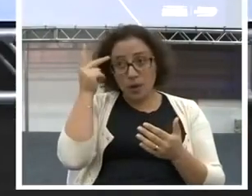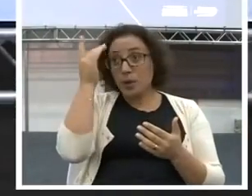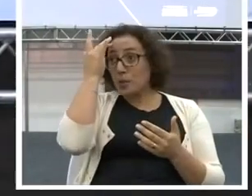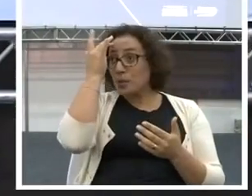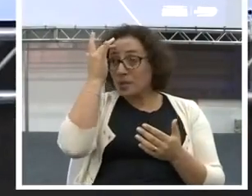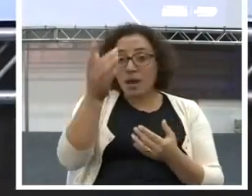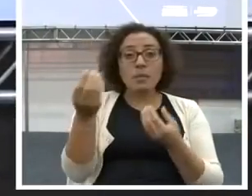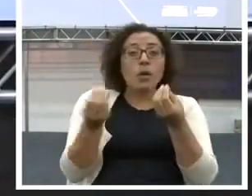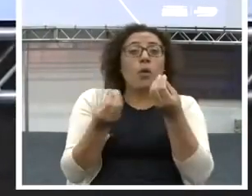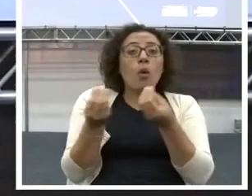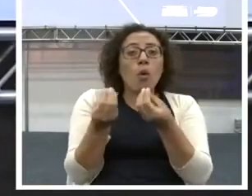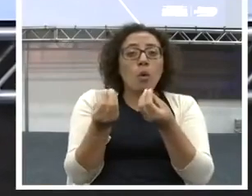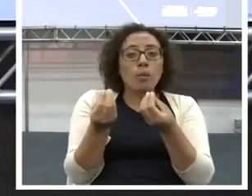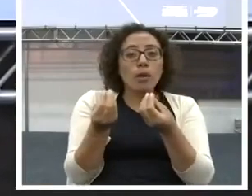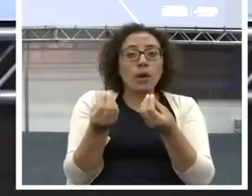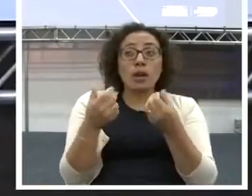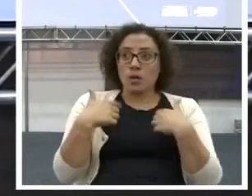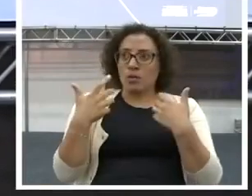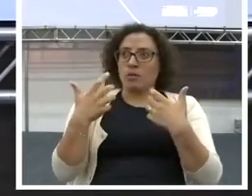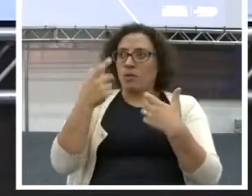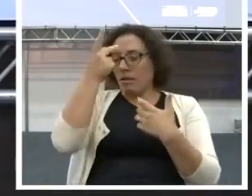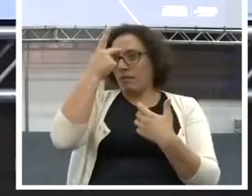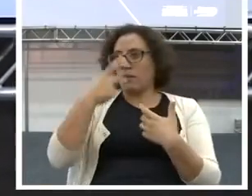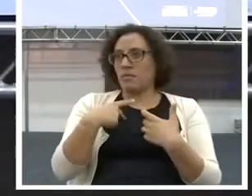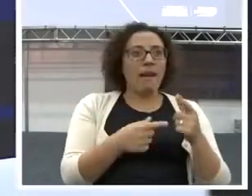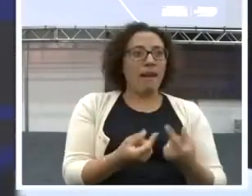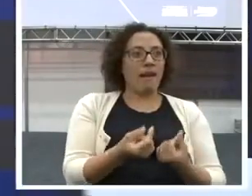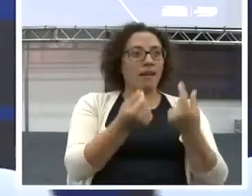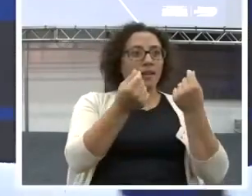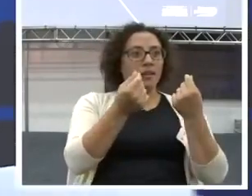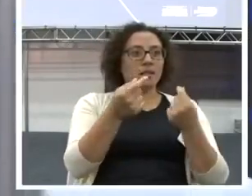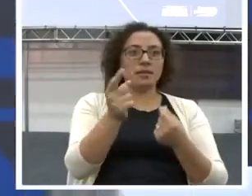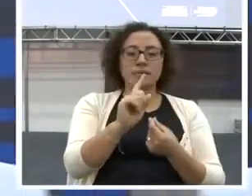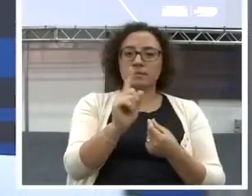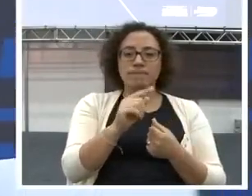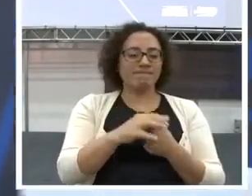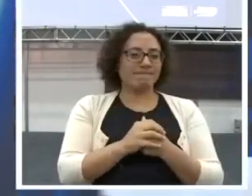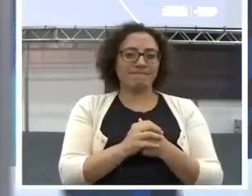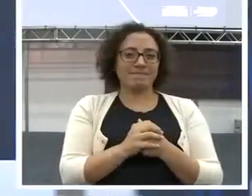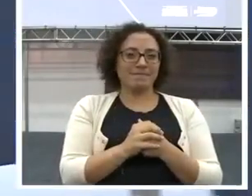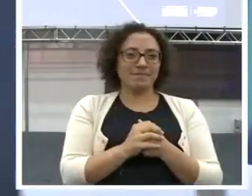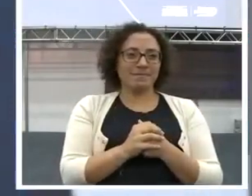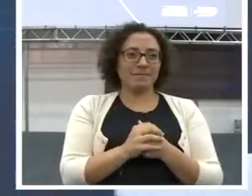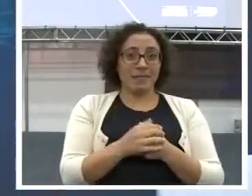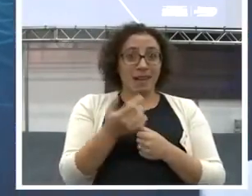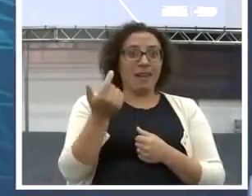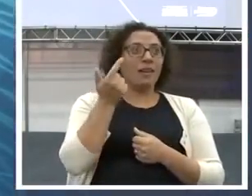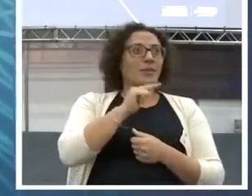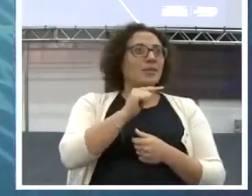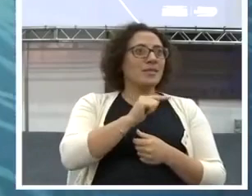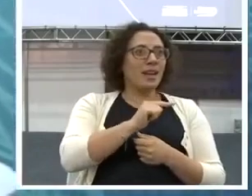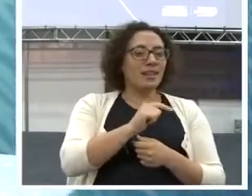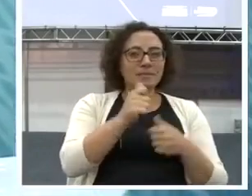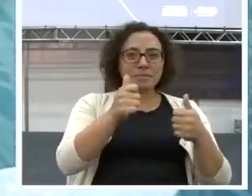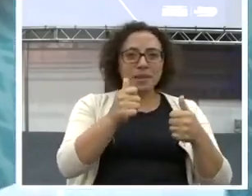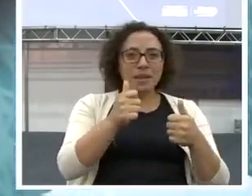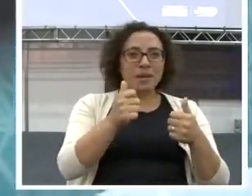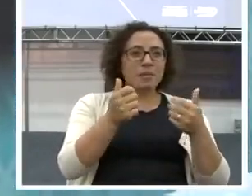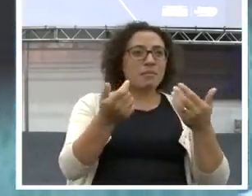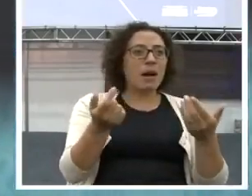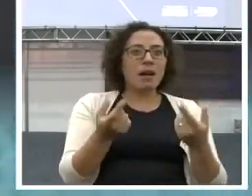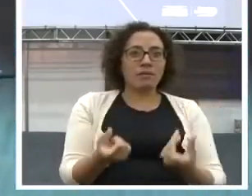Quero independência, achando que é riqueza e não é. E aí ela até conquista, mas ela está infeliz financeiramente,